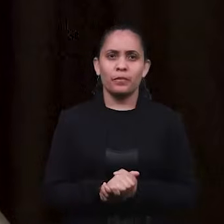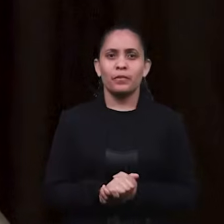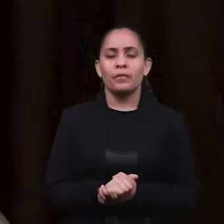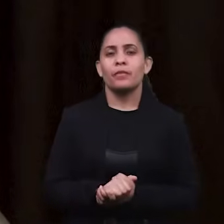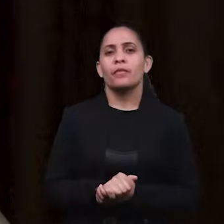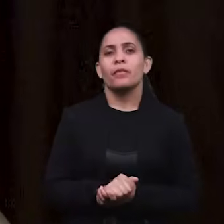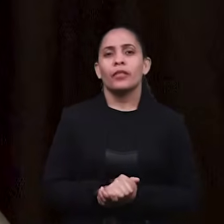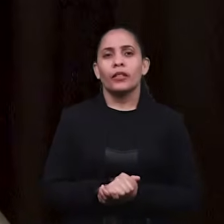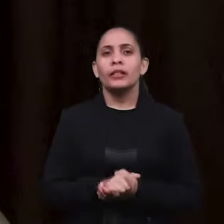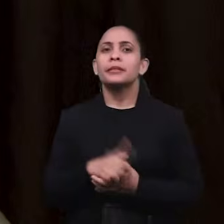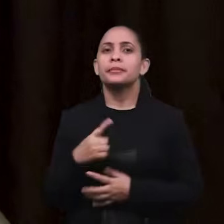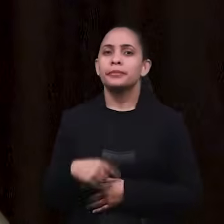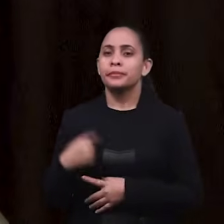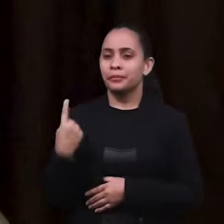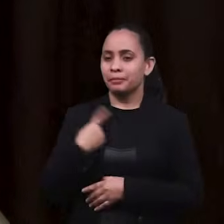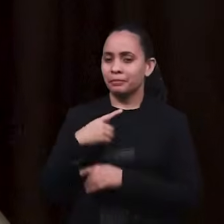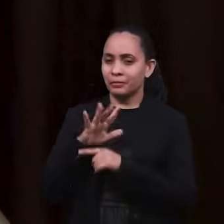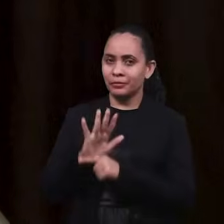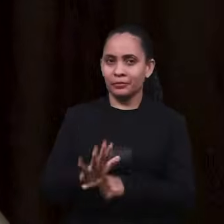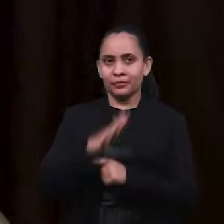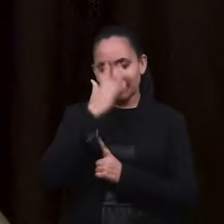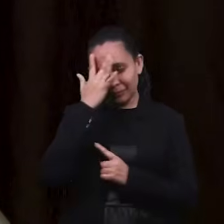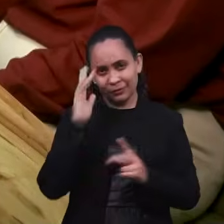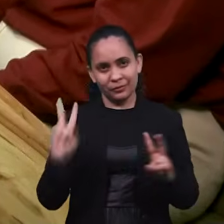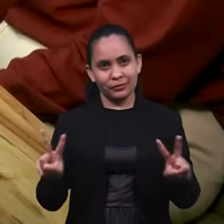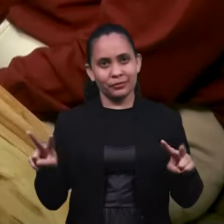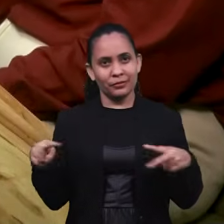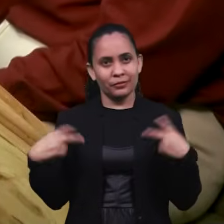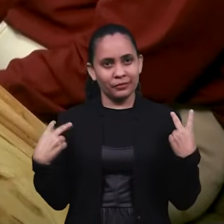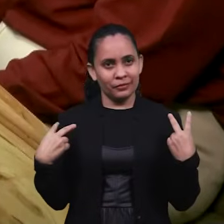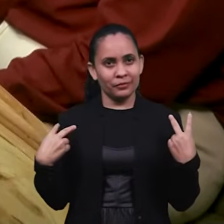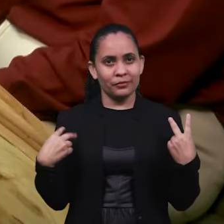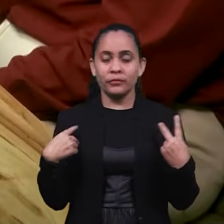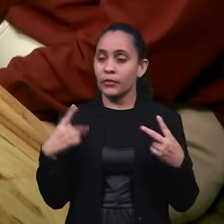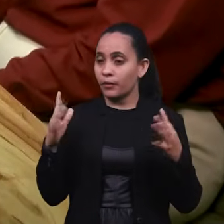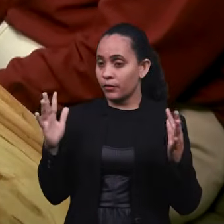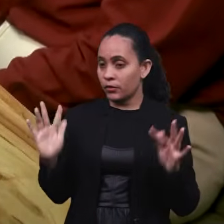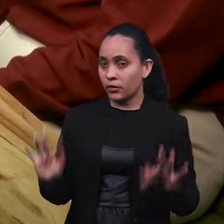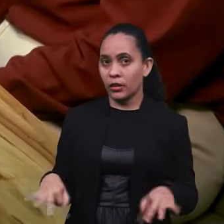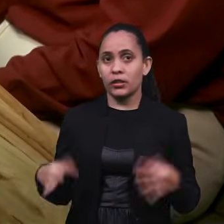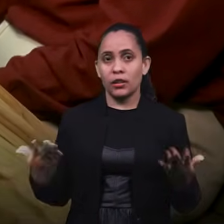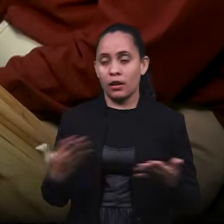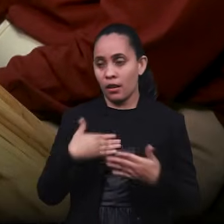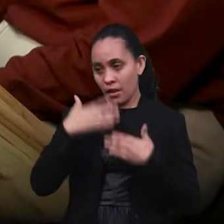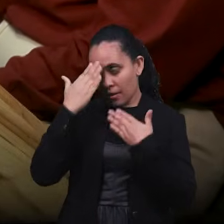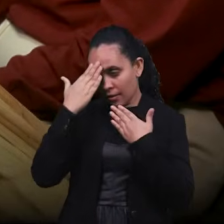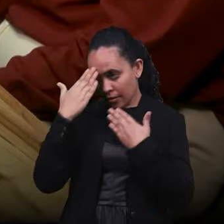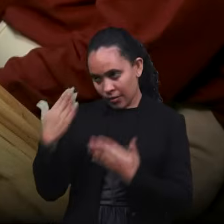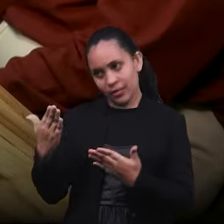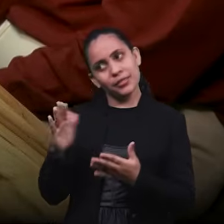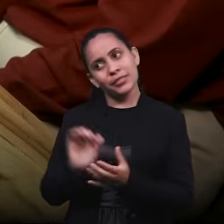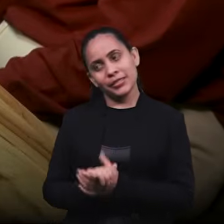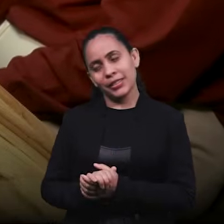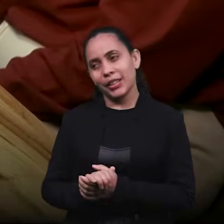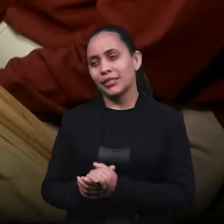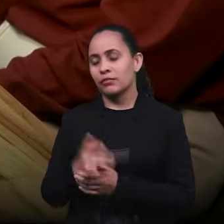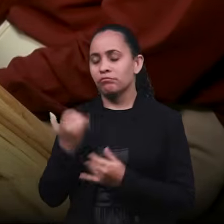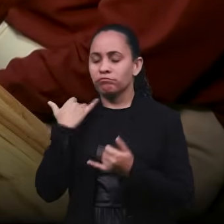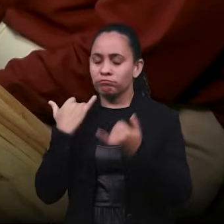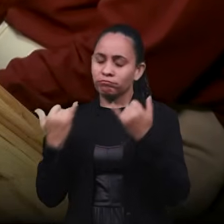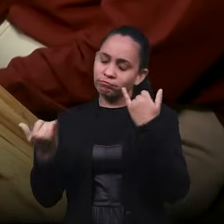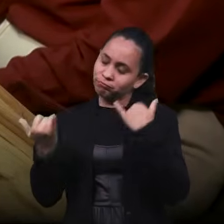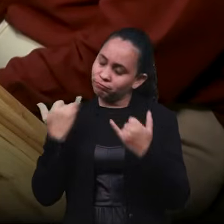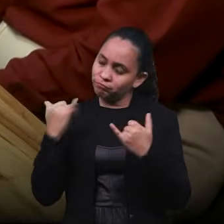e que, de alguma forma, a gente consiga ajudar quem está nos assistindo. Então, já quero finalizar te agradecendo. Muito obrigada